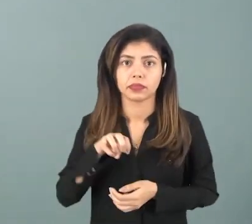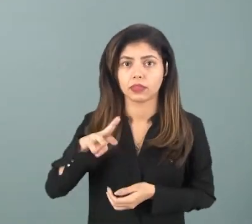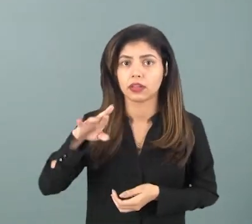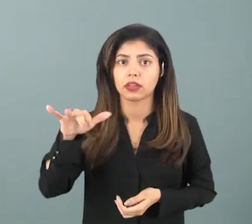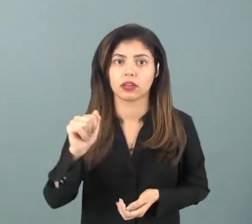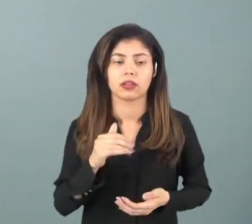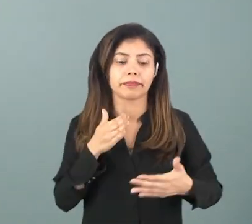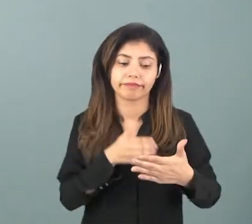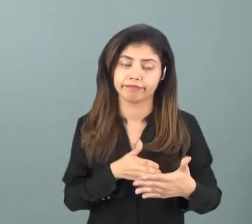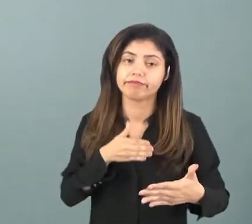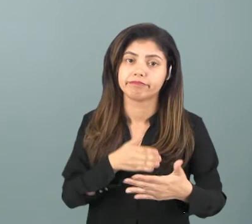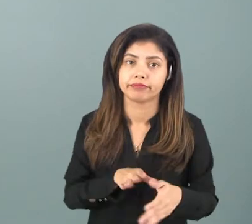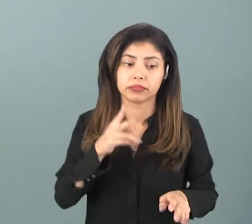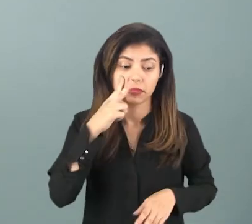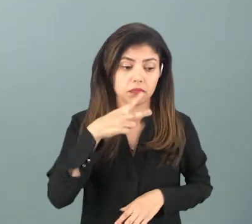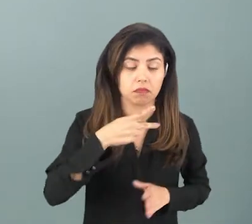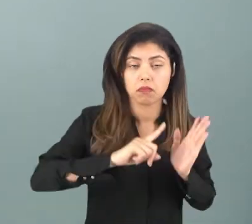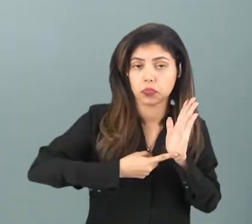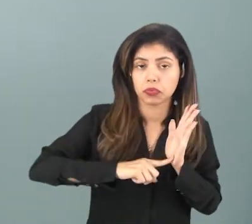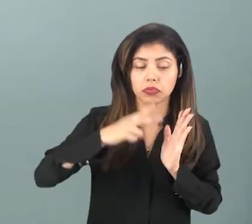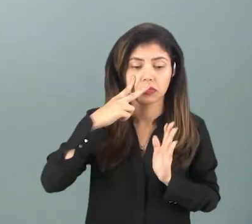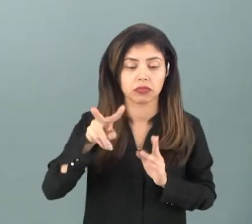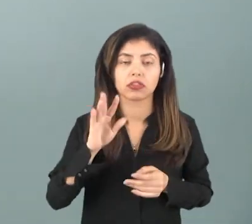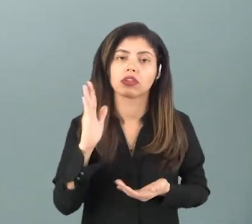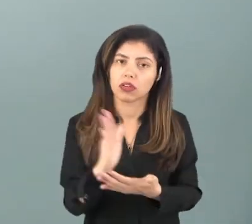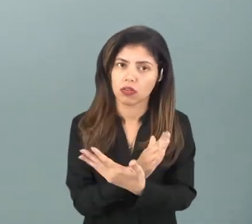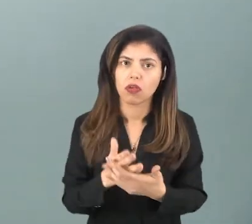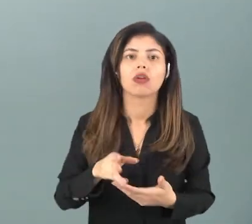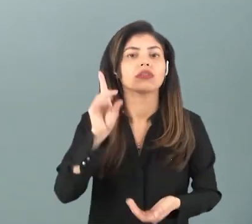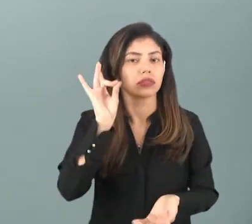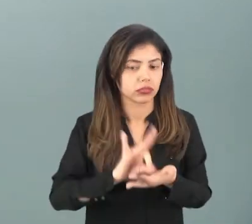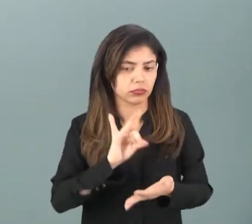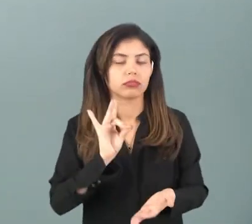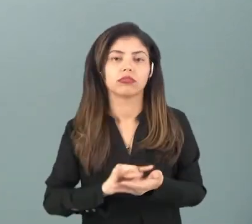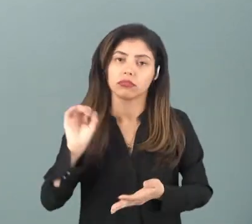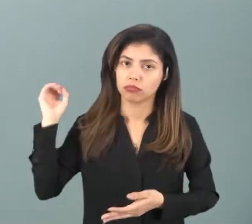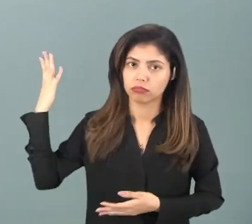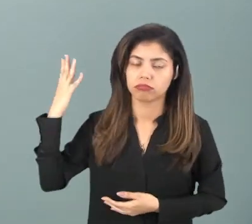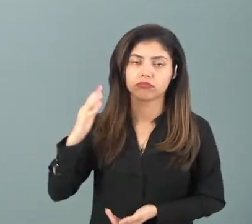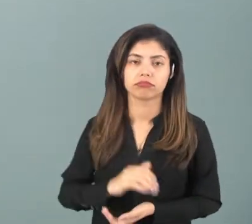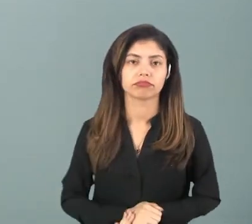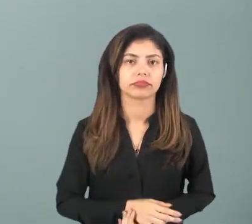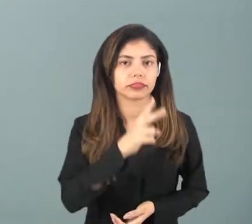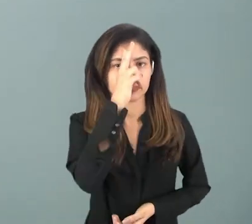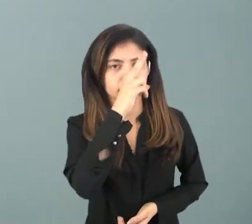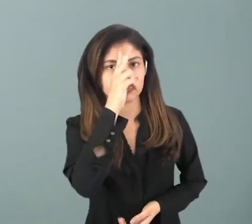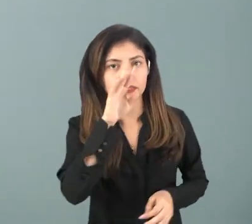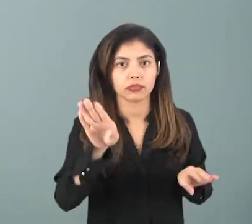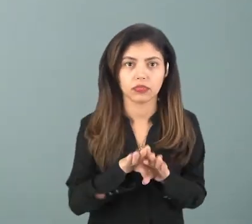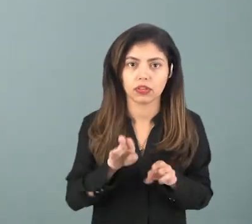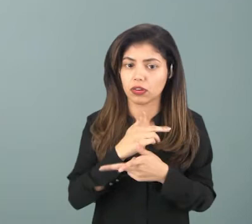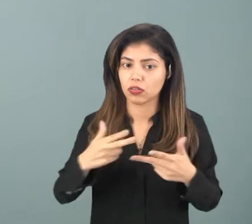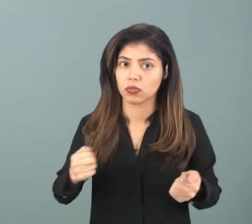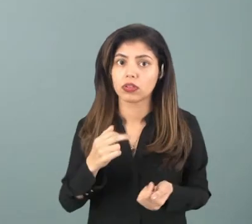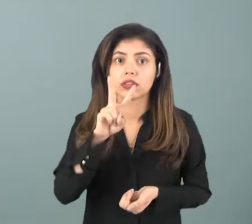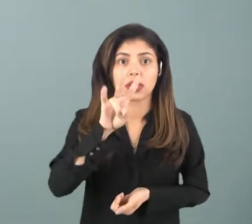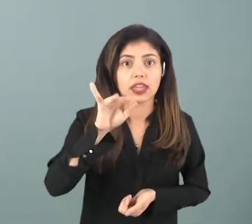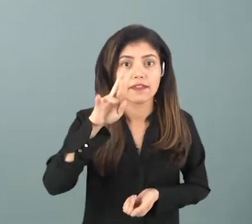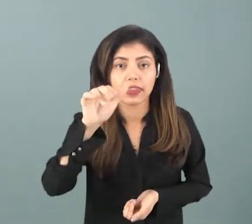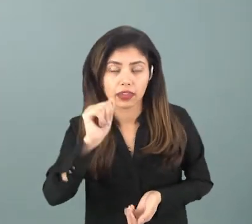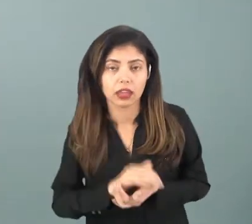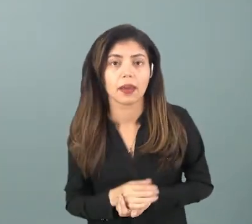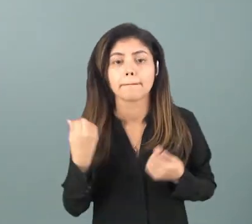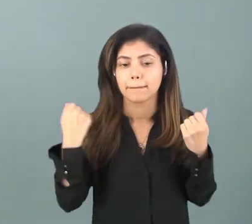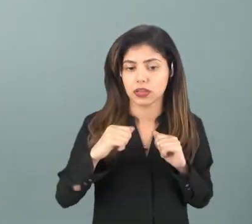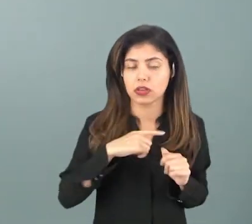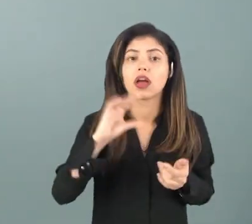Mariana está defendendo seu ponto de vista e expõe alguns fatos que realmente aconteceram, tá? Lembrando que também não é coisa inventada. A gente